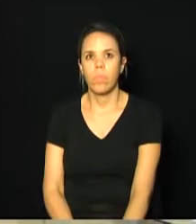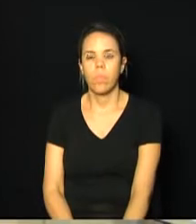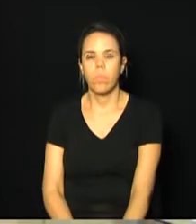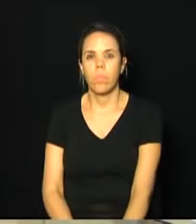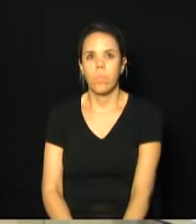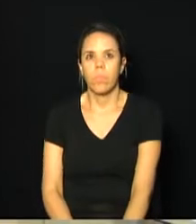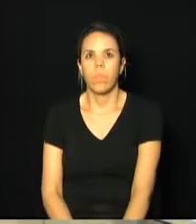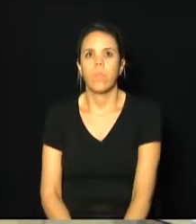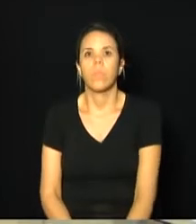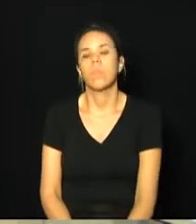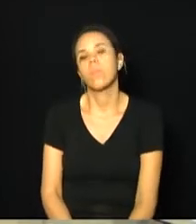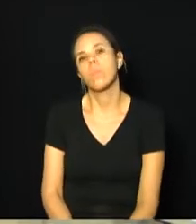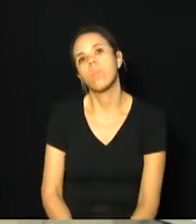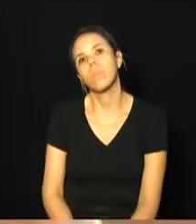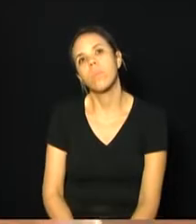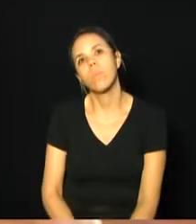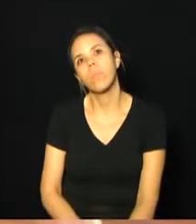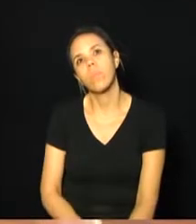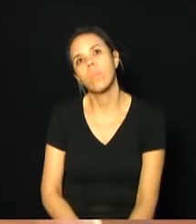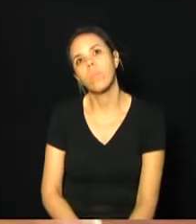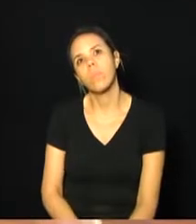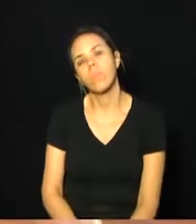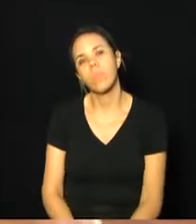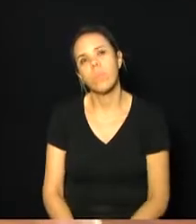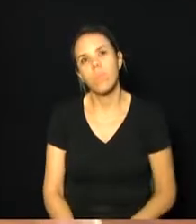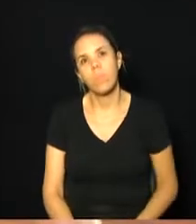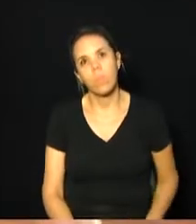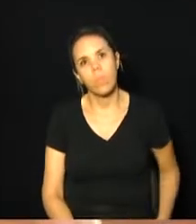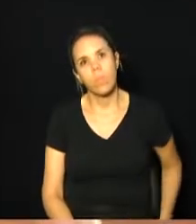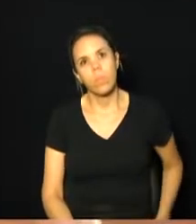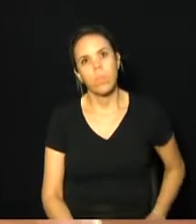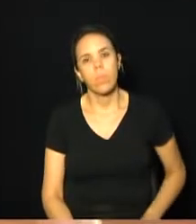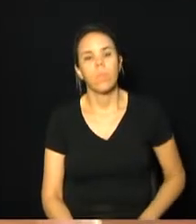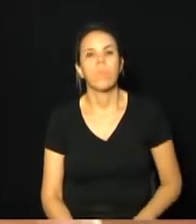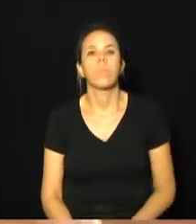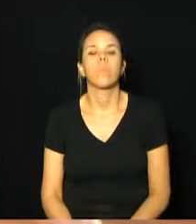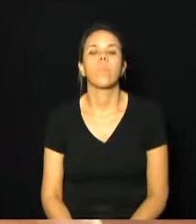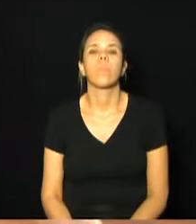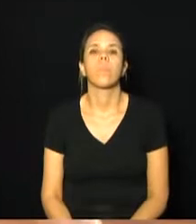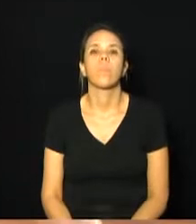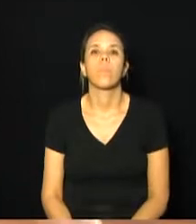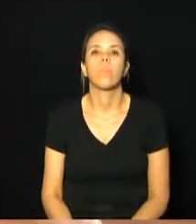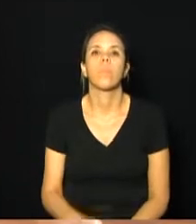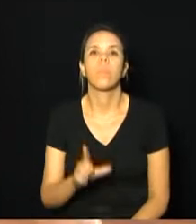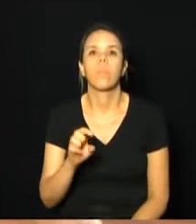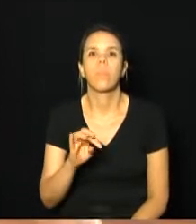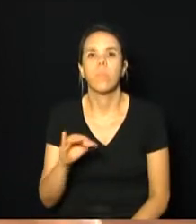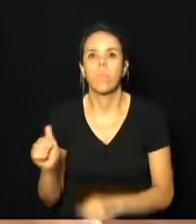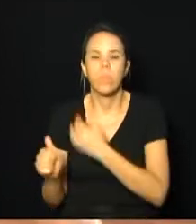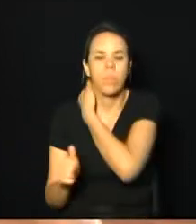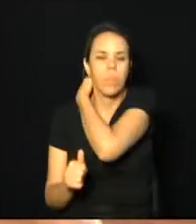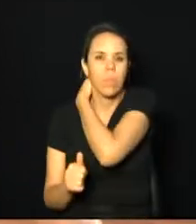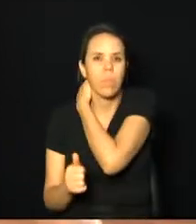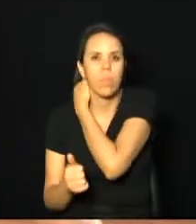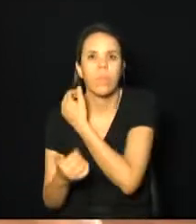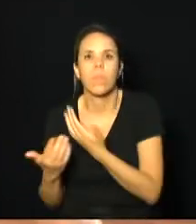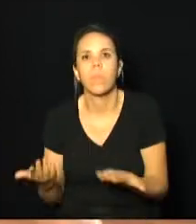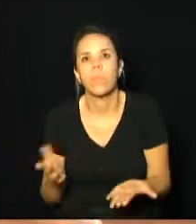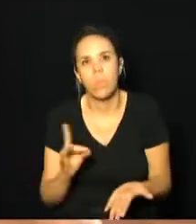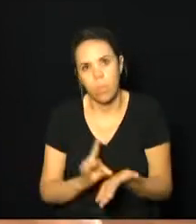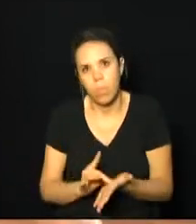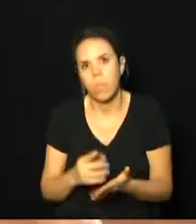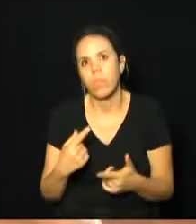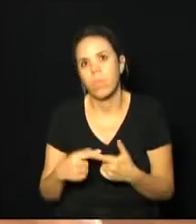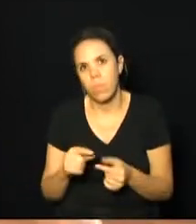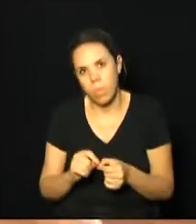Posso responder? Pode responder. Pode. Você quer falar? Não? Letícia, concreto que a gente